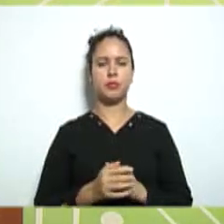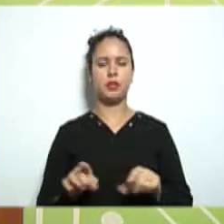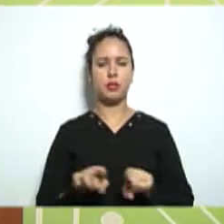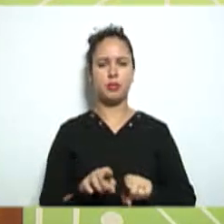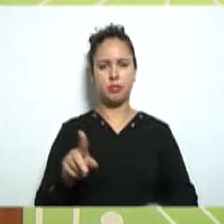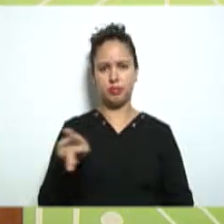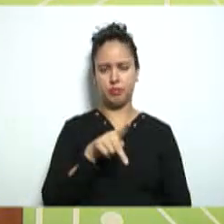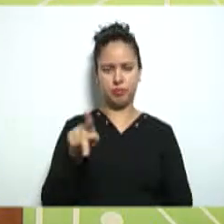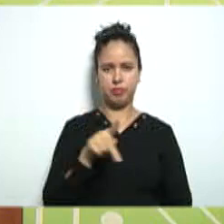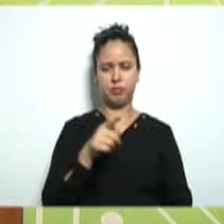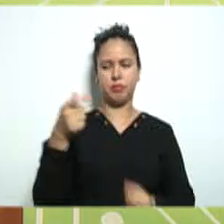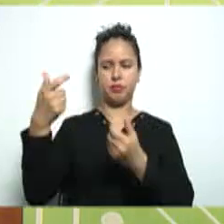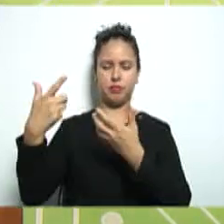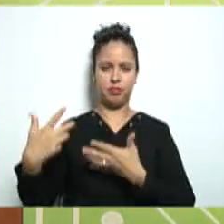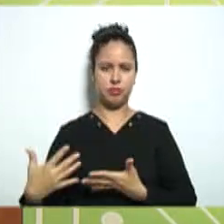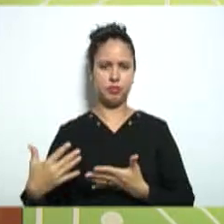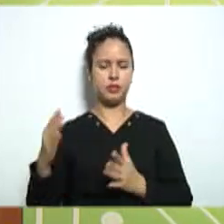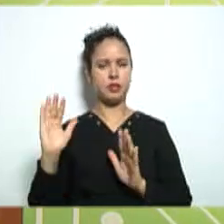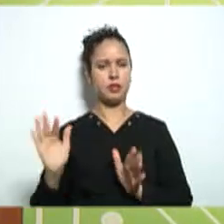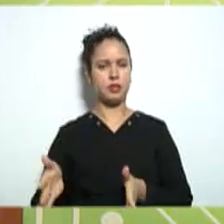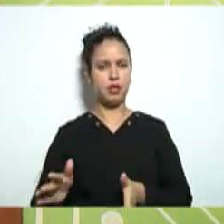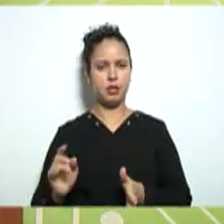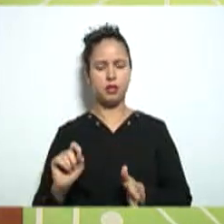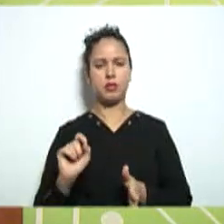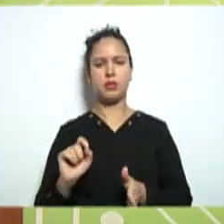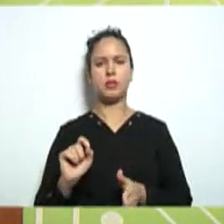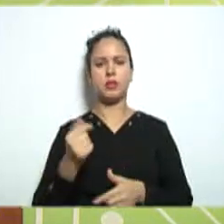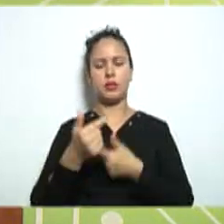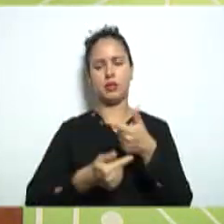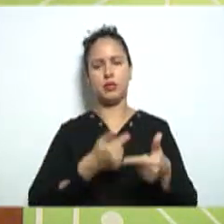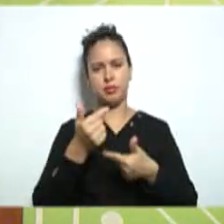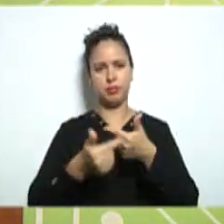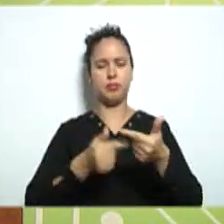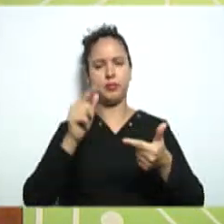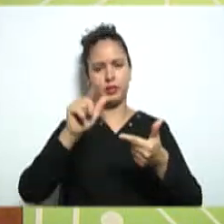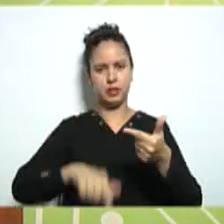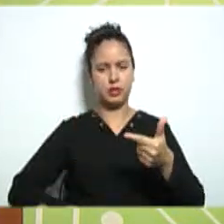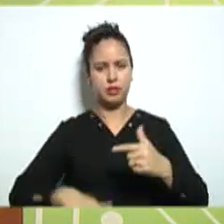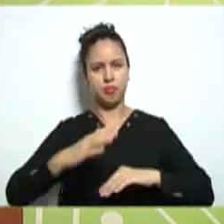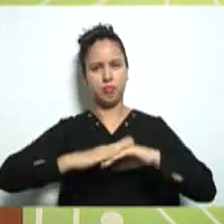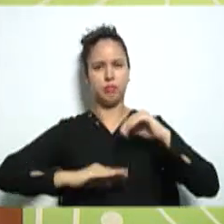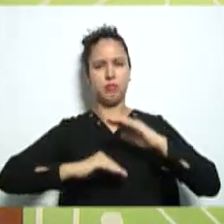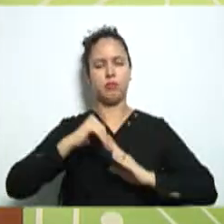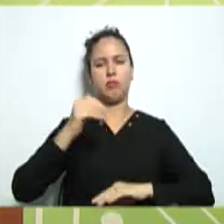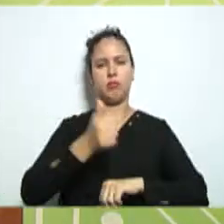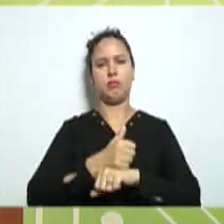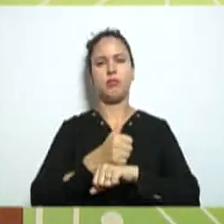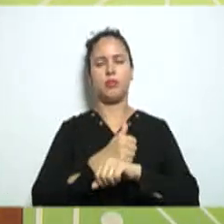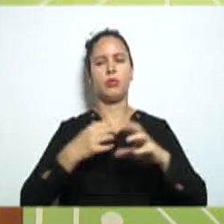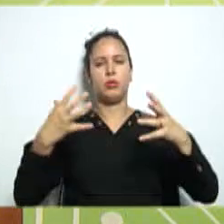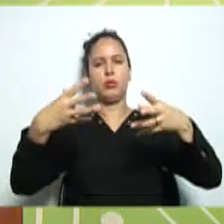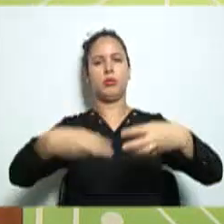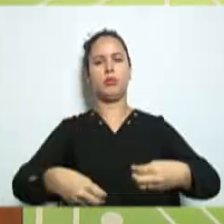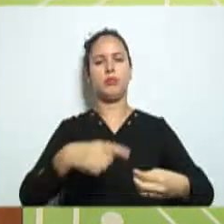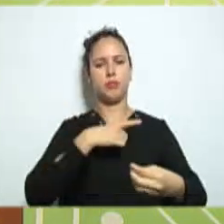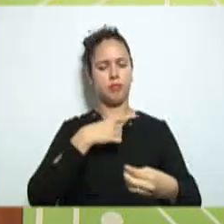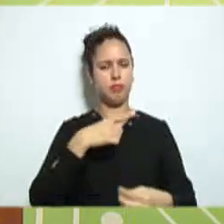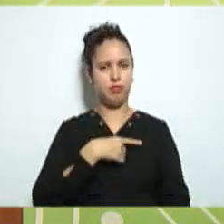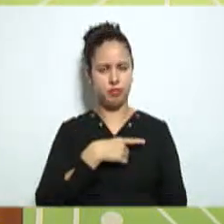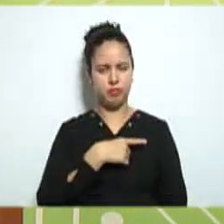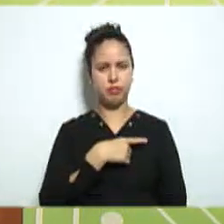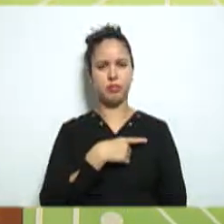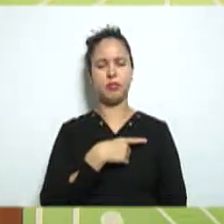Wesley também explicou para a gente muito bem, trabalho é essa capacidade que todos nós